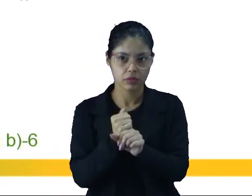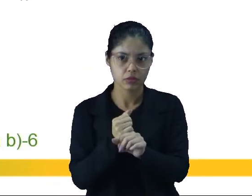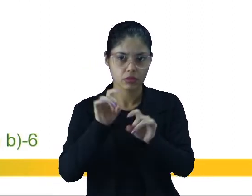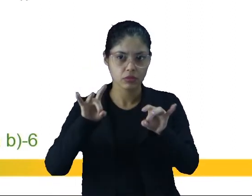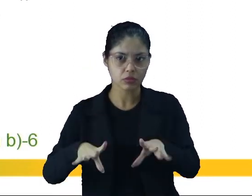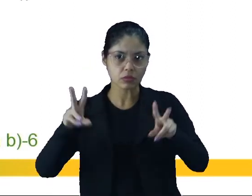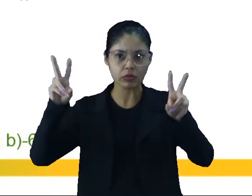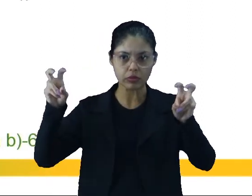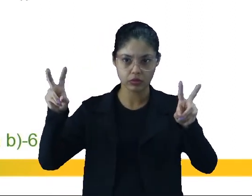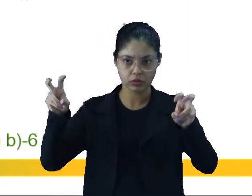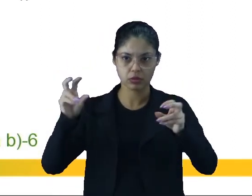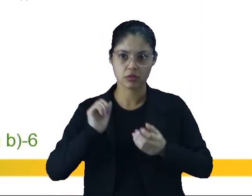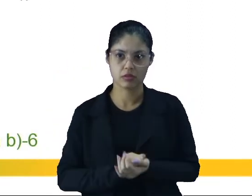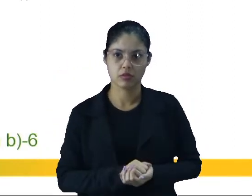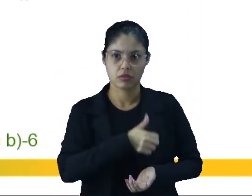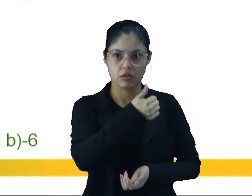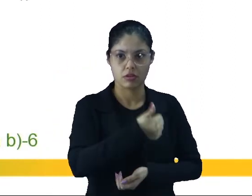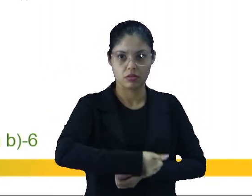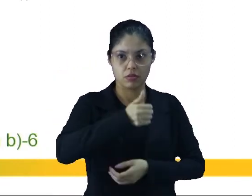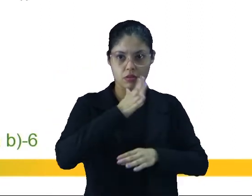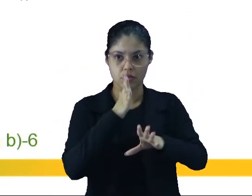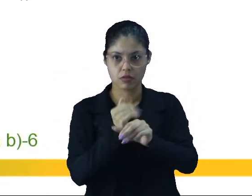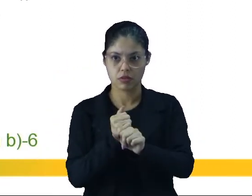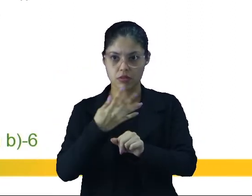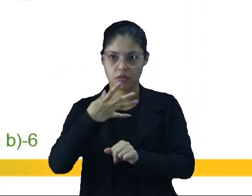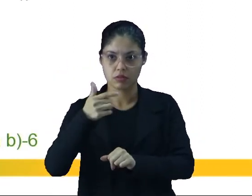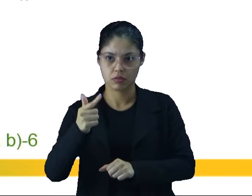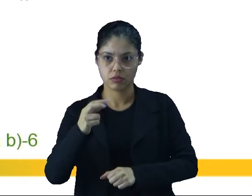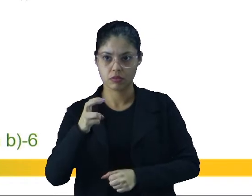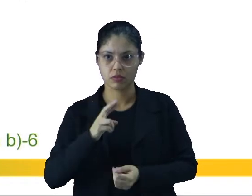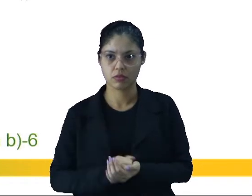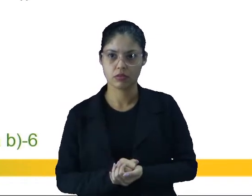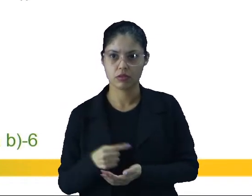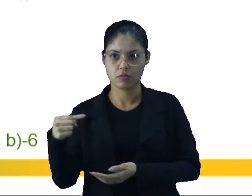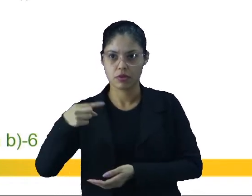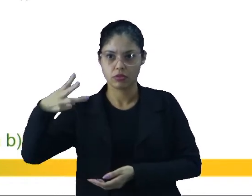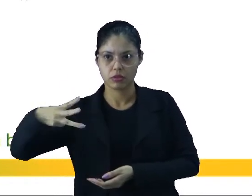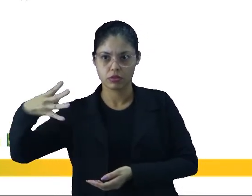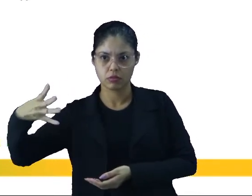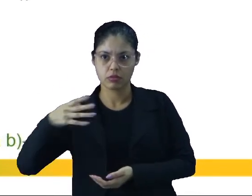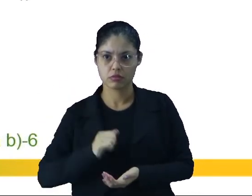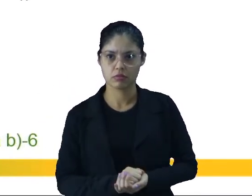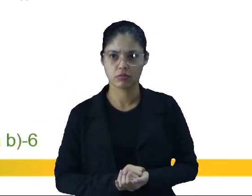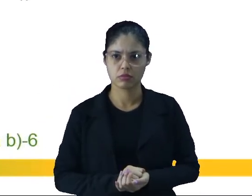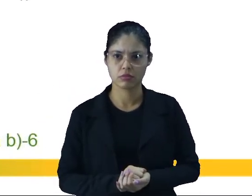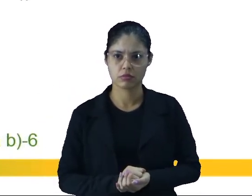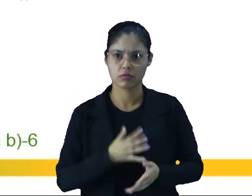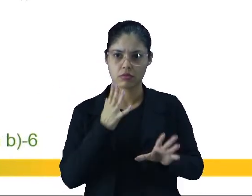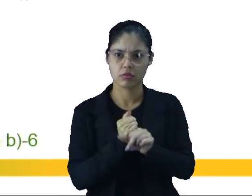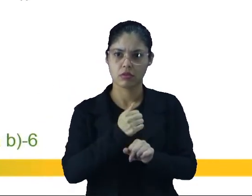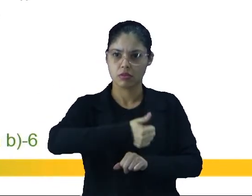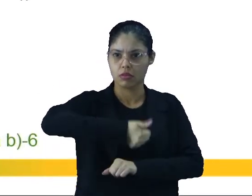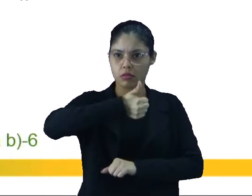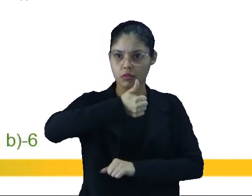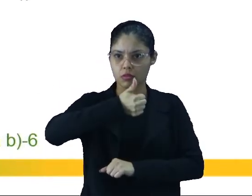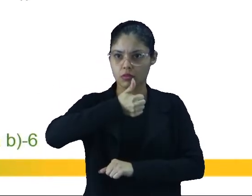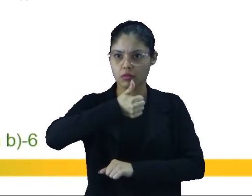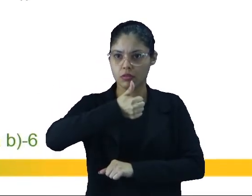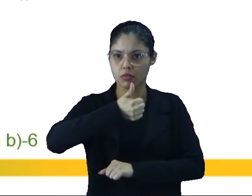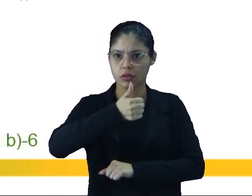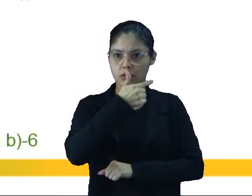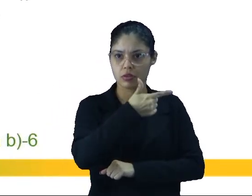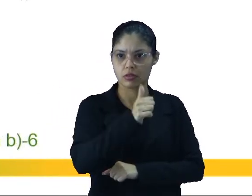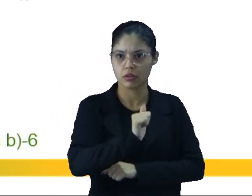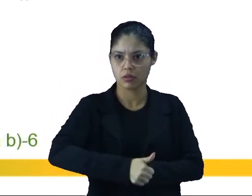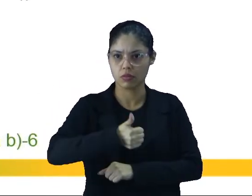2 últimos termos, tá? A1 mais 4R e A1 mais 5R é igual a menos 34. A1 mais A1 é